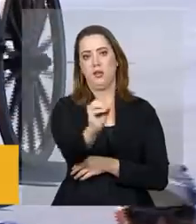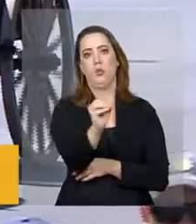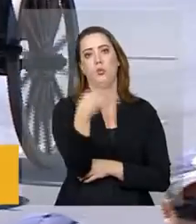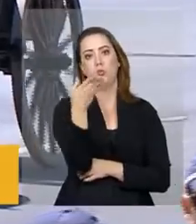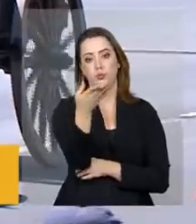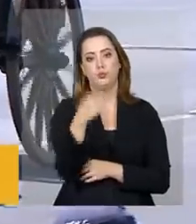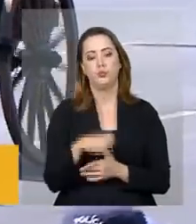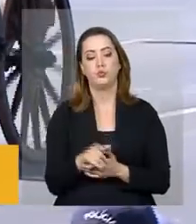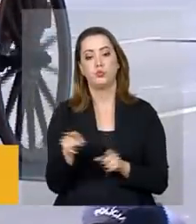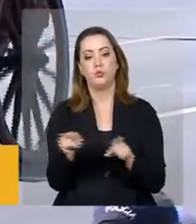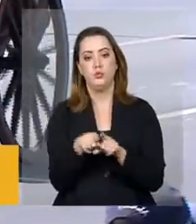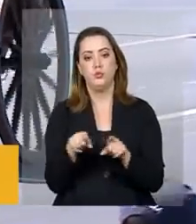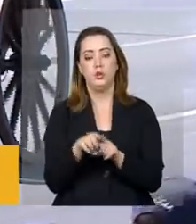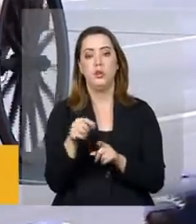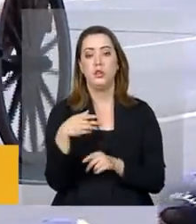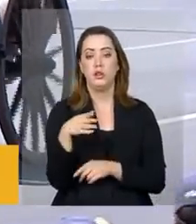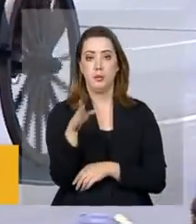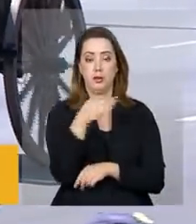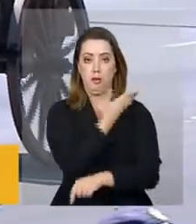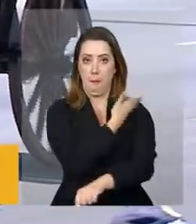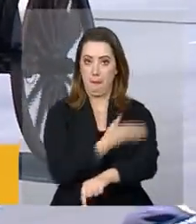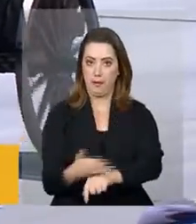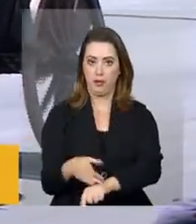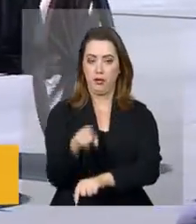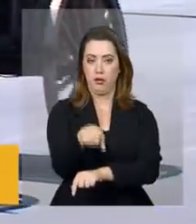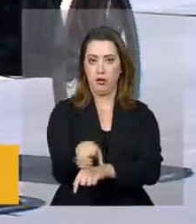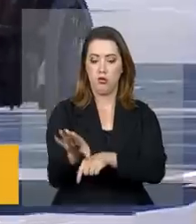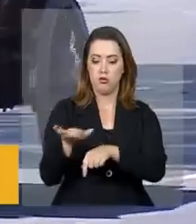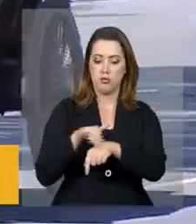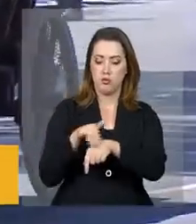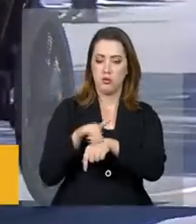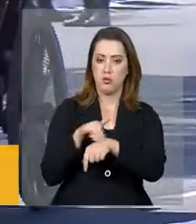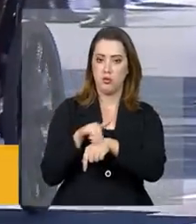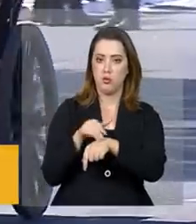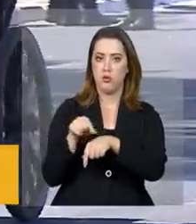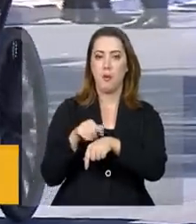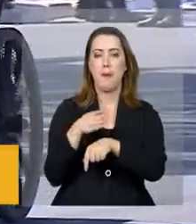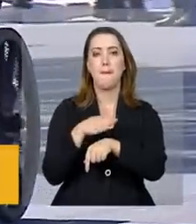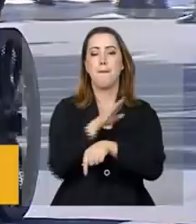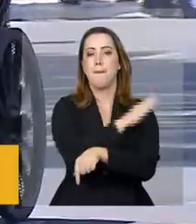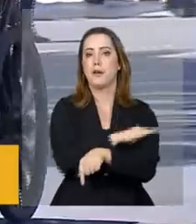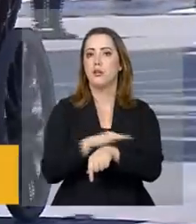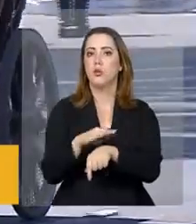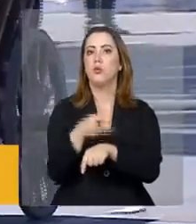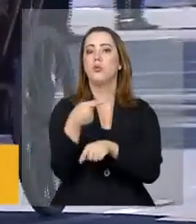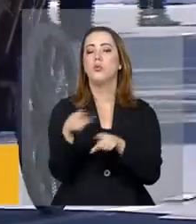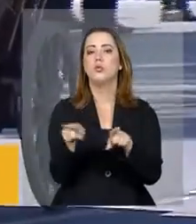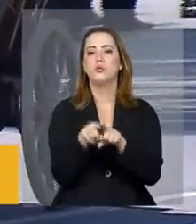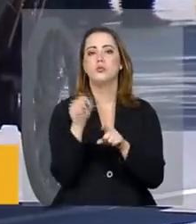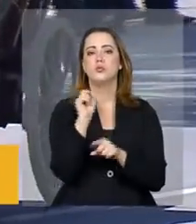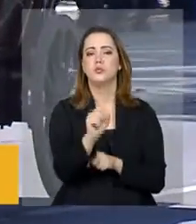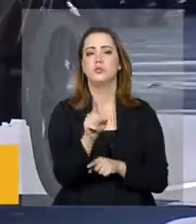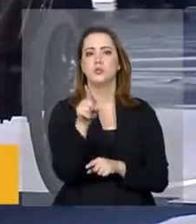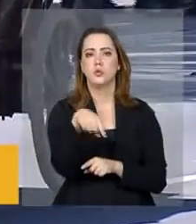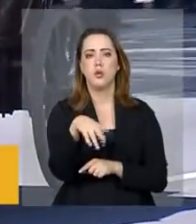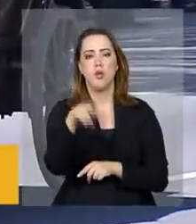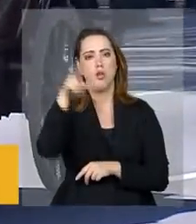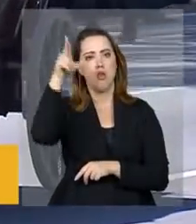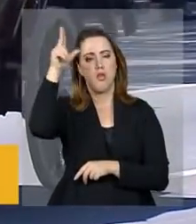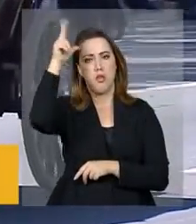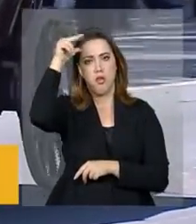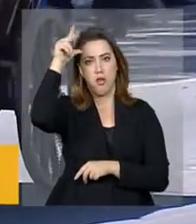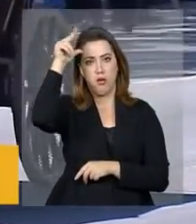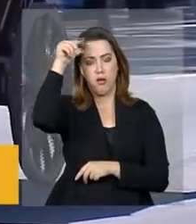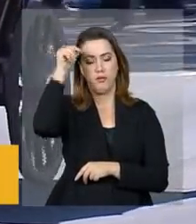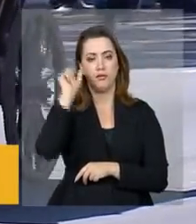também os brancos ali, uma pelagem mais tordilha, que é o nome que se dá, são os cavalos